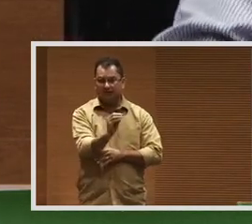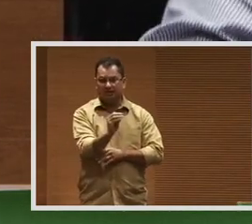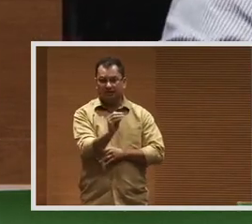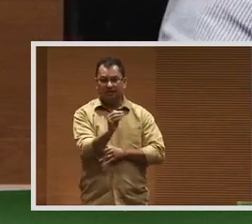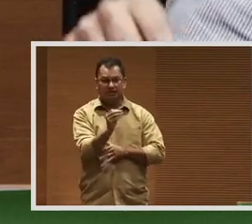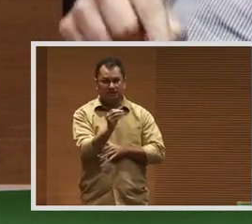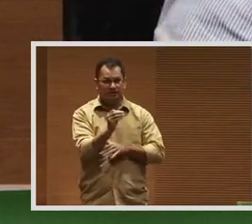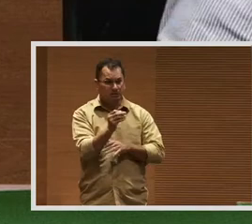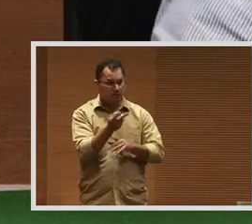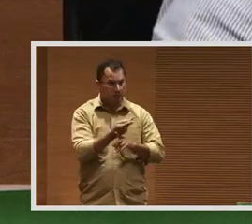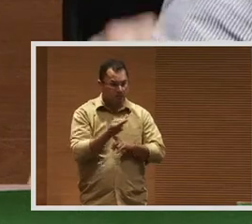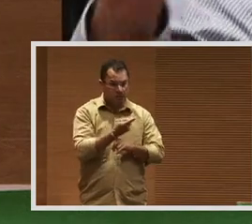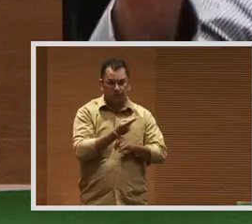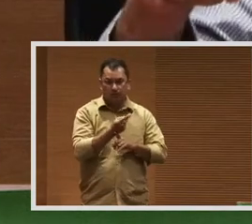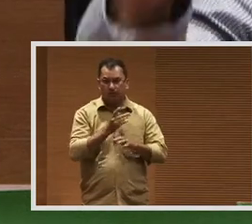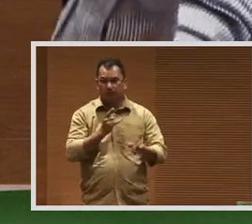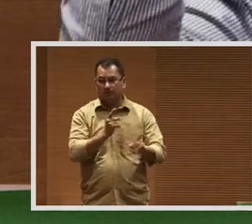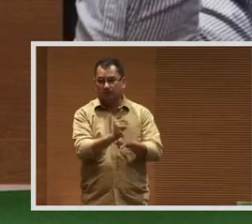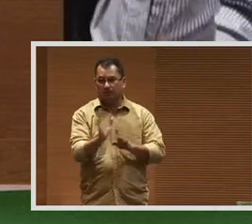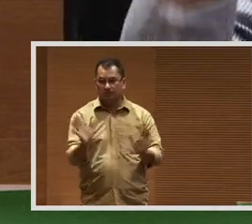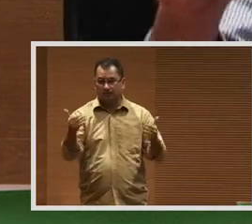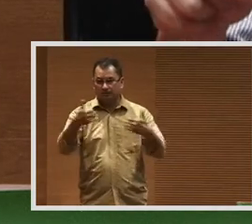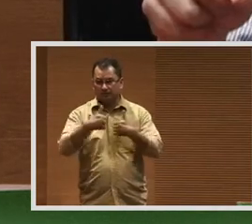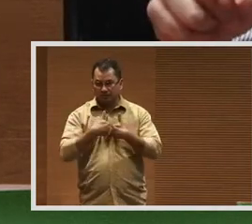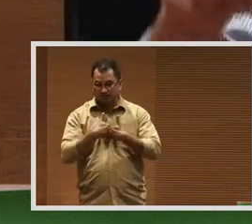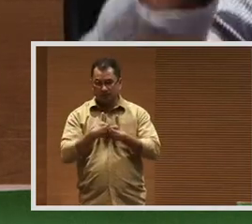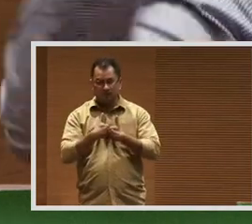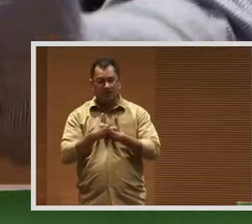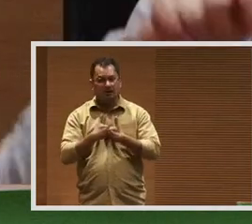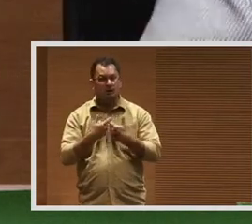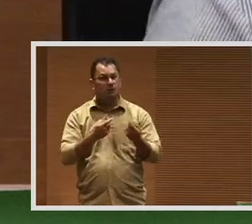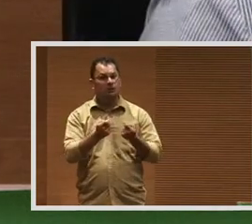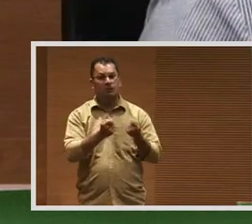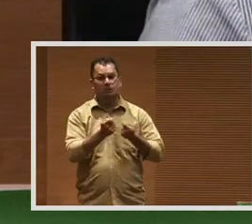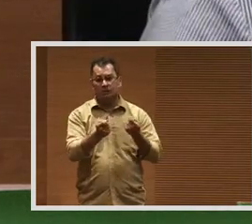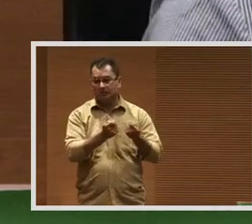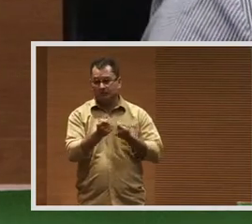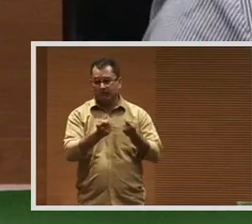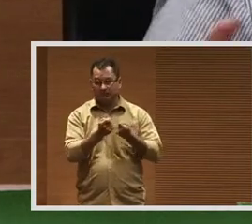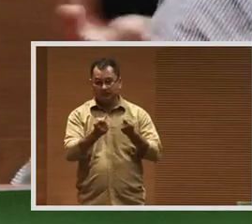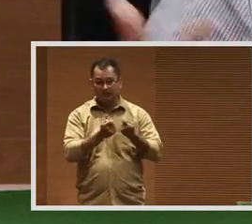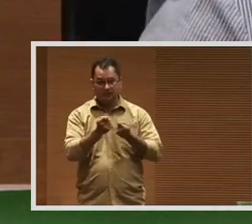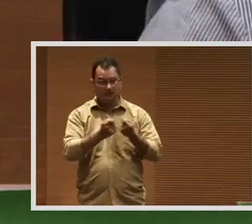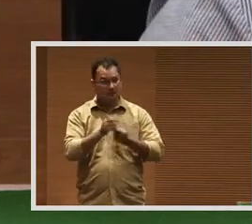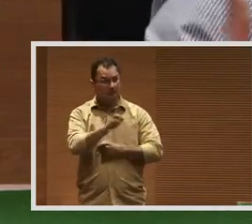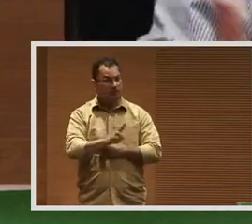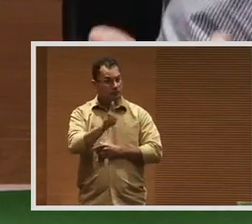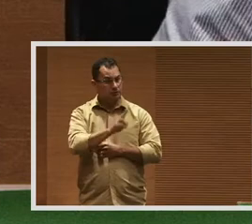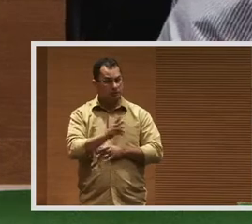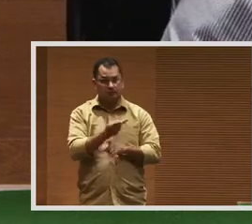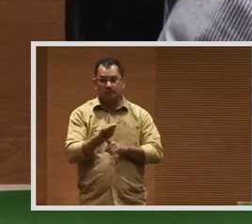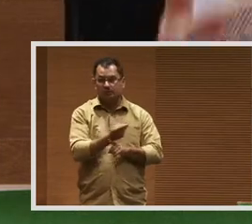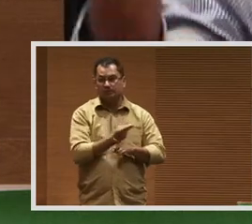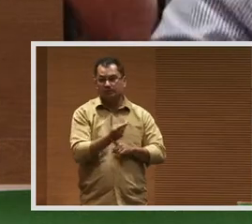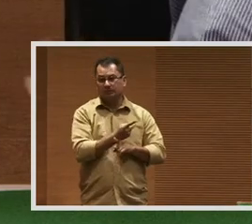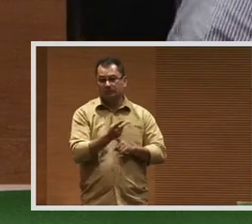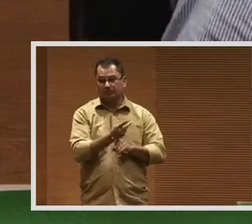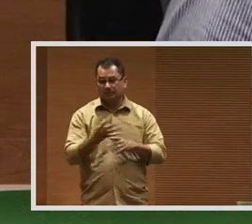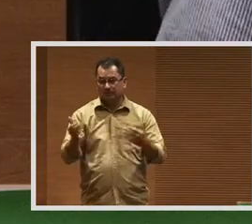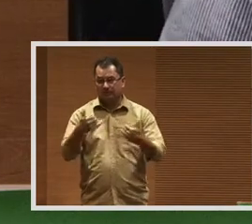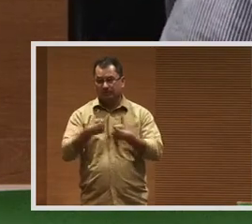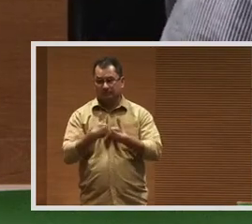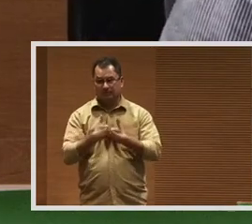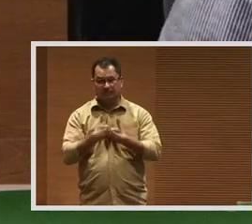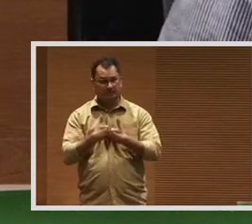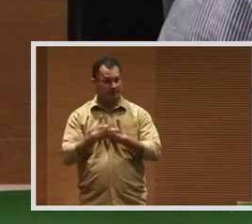Na verdade, a lei federal foi implantar um monopólio de uma ferramenta psicanalítica de rastreamento abaixo de 18 meses de